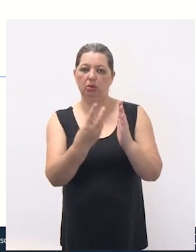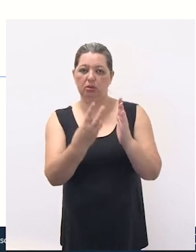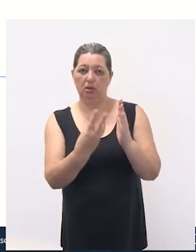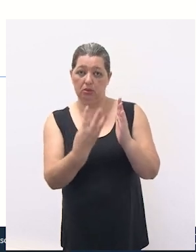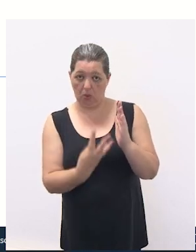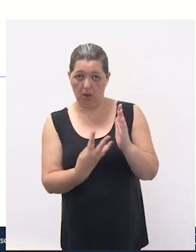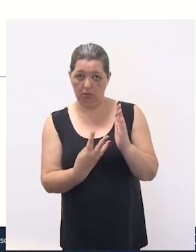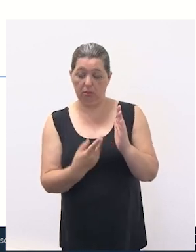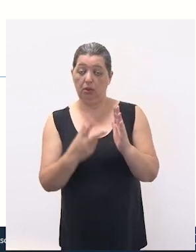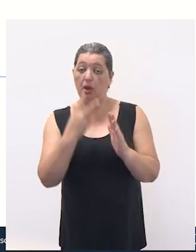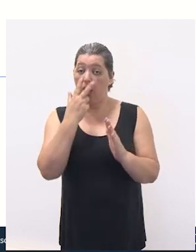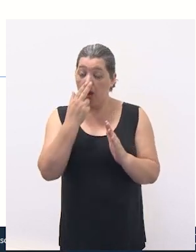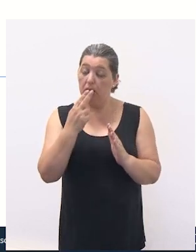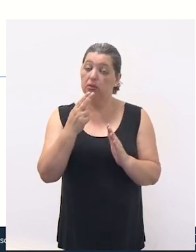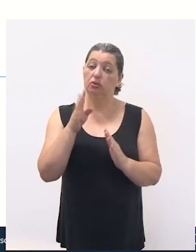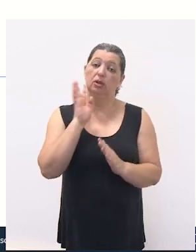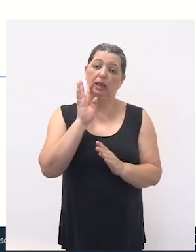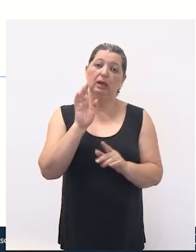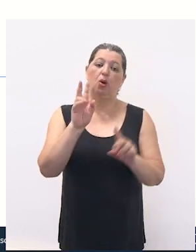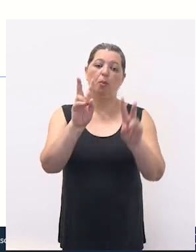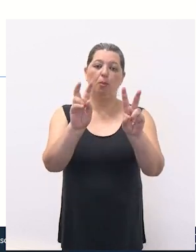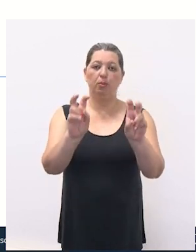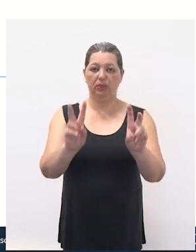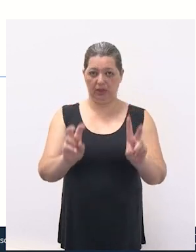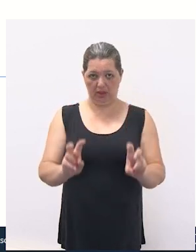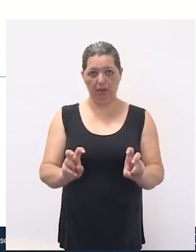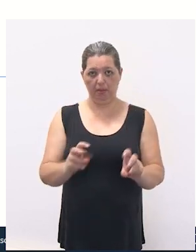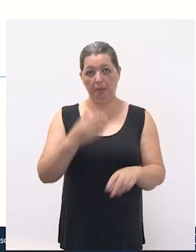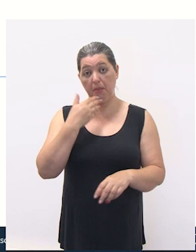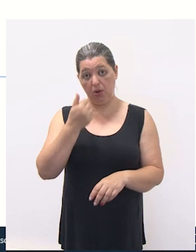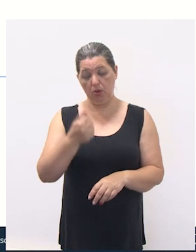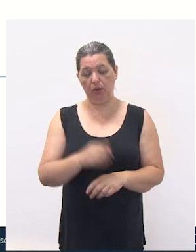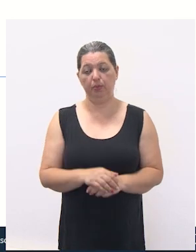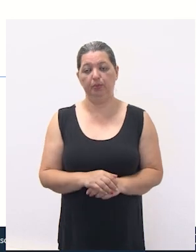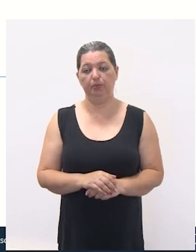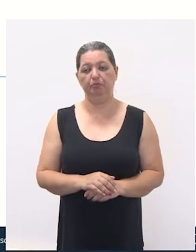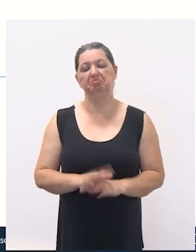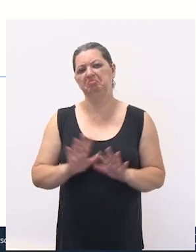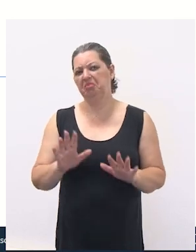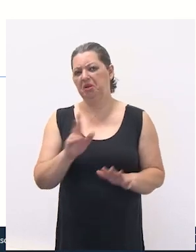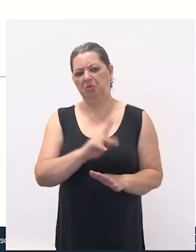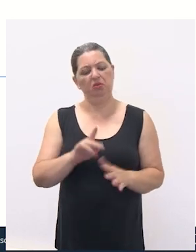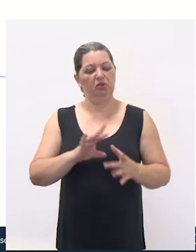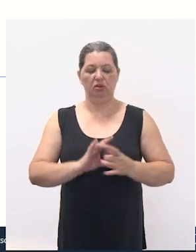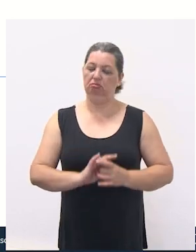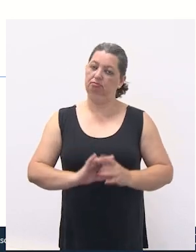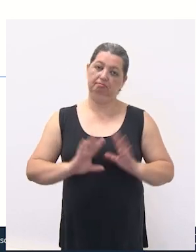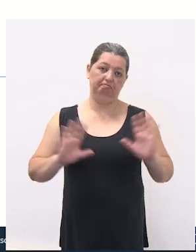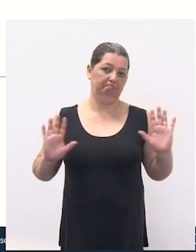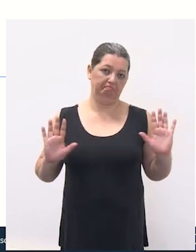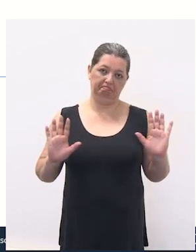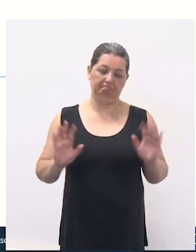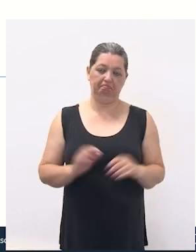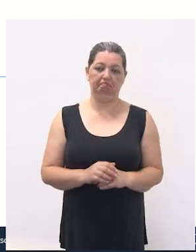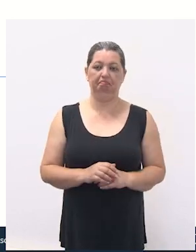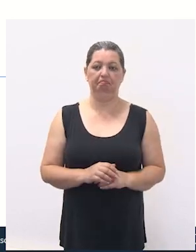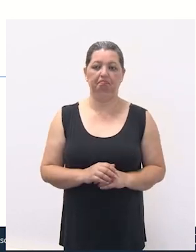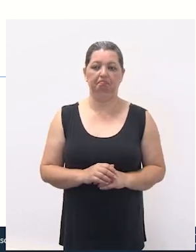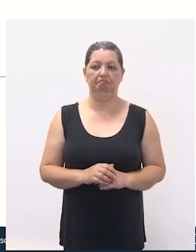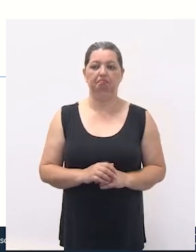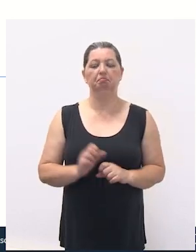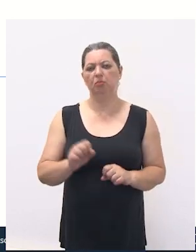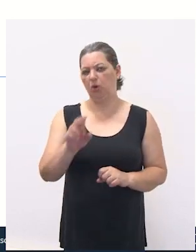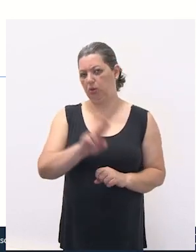gente separar por temática, né, por temas. E aí, professores, vocês fiquem à vontade aí, fiquem à vontade, né,